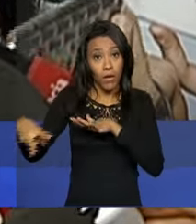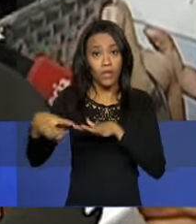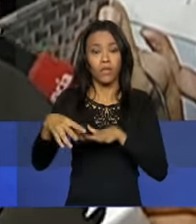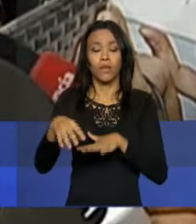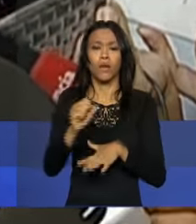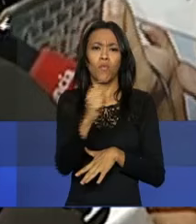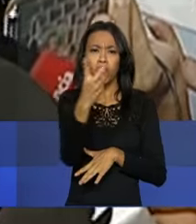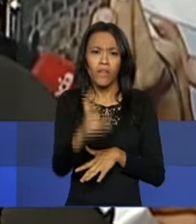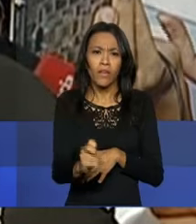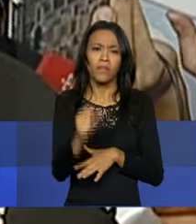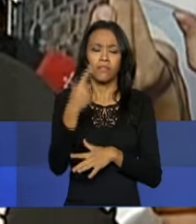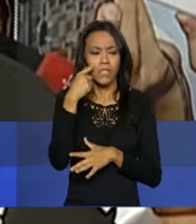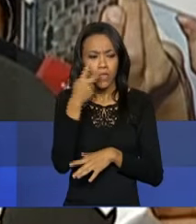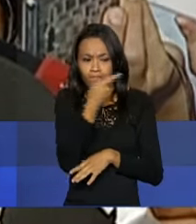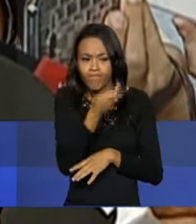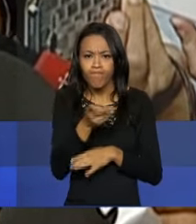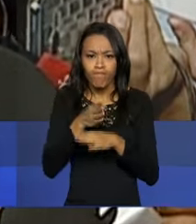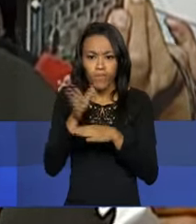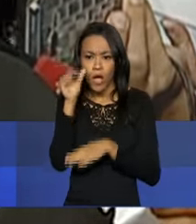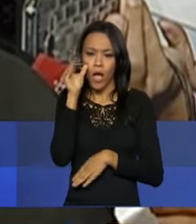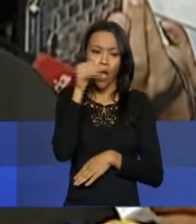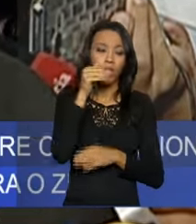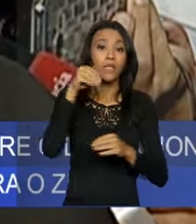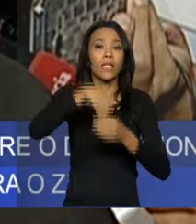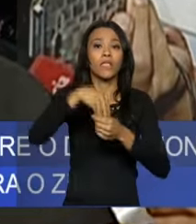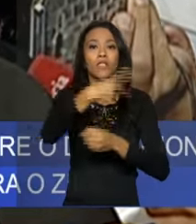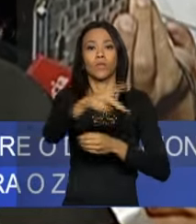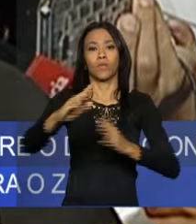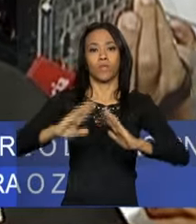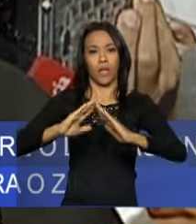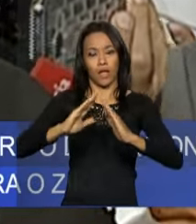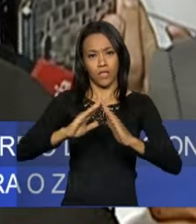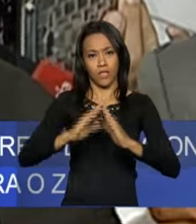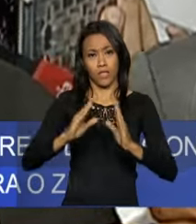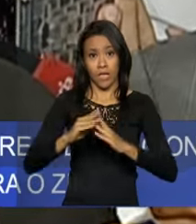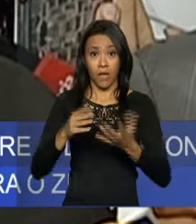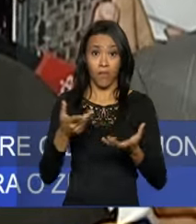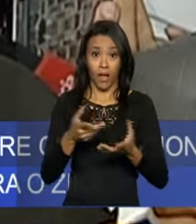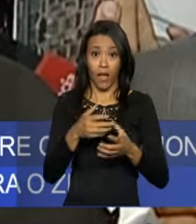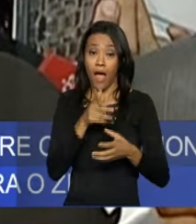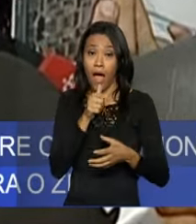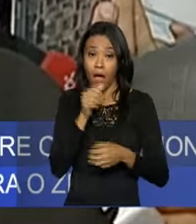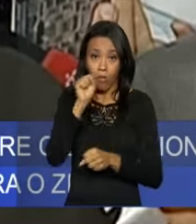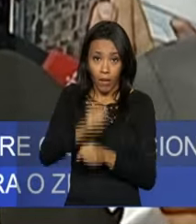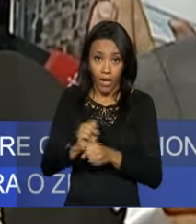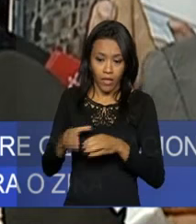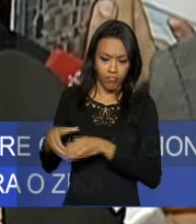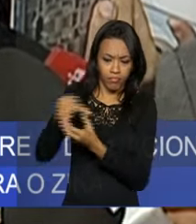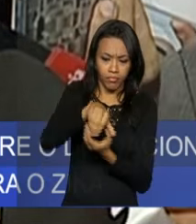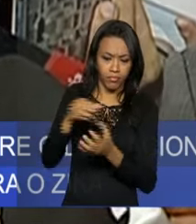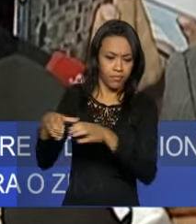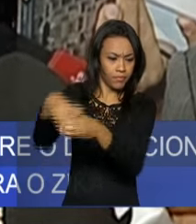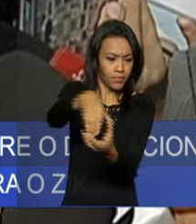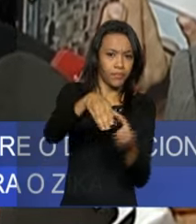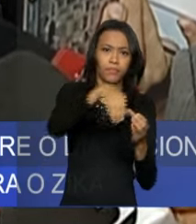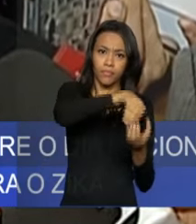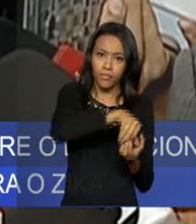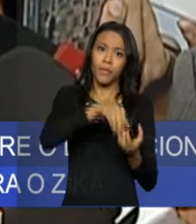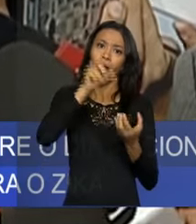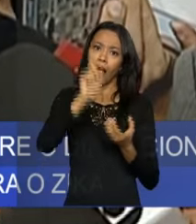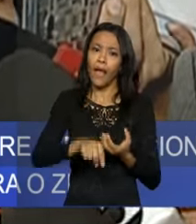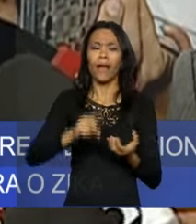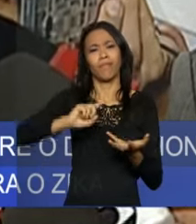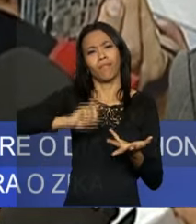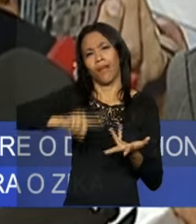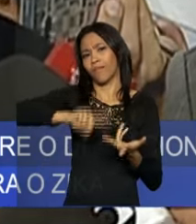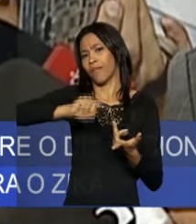uma inspeção nas nossas casas para eliminar todos os criadores do mosquito. São inúmeros os exemplos do Brasil